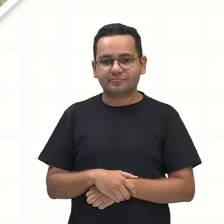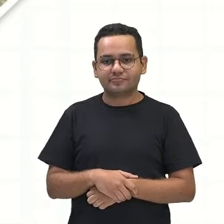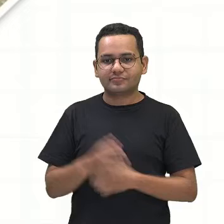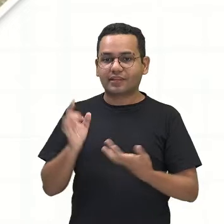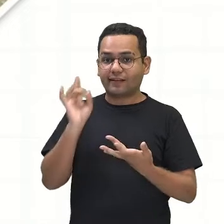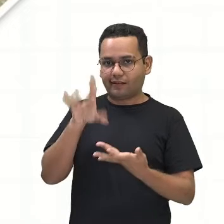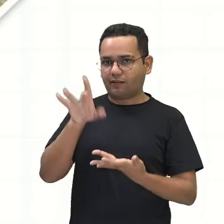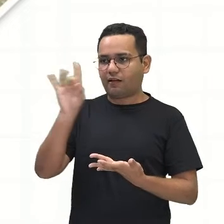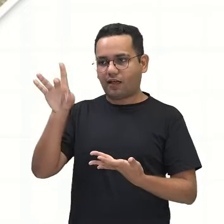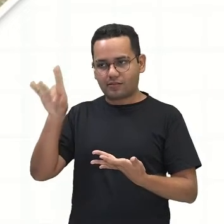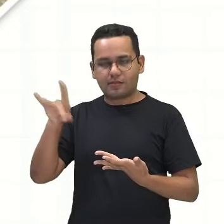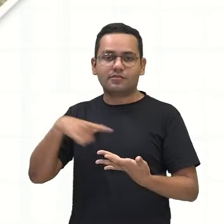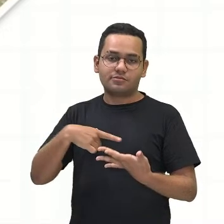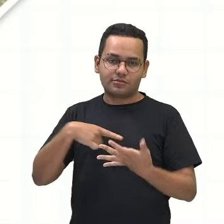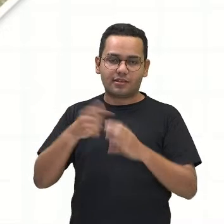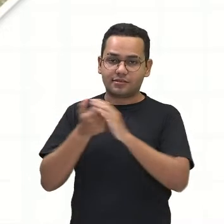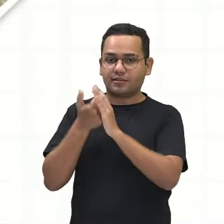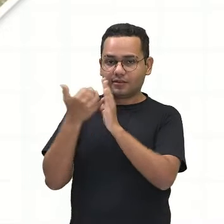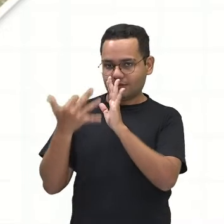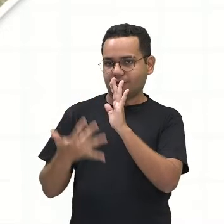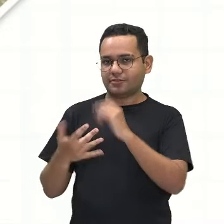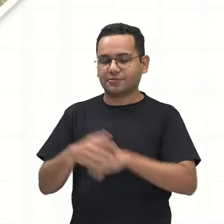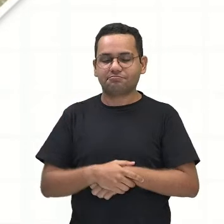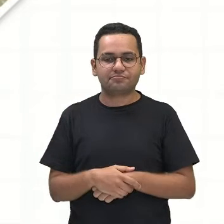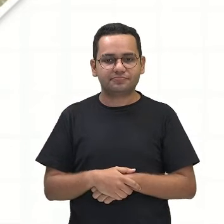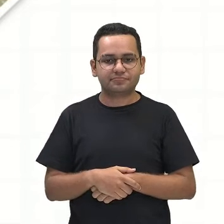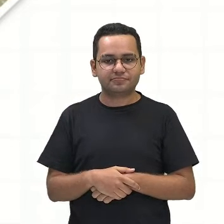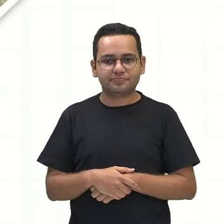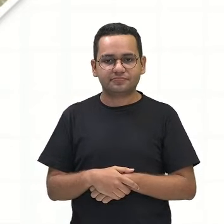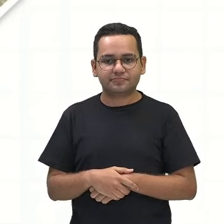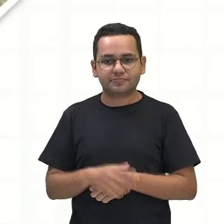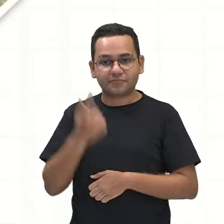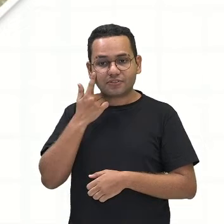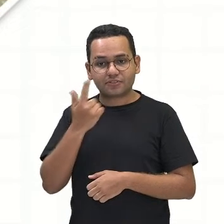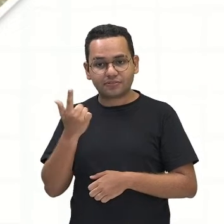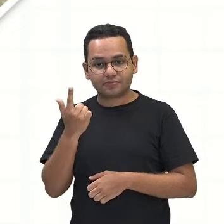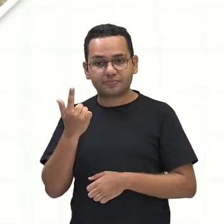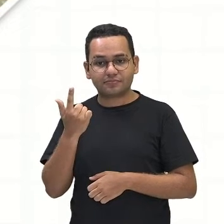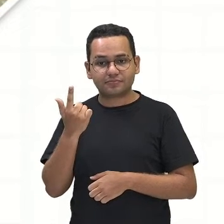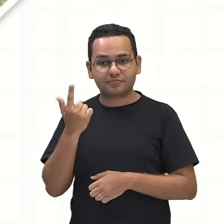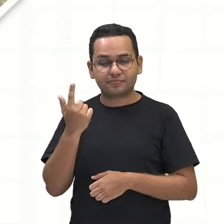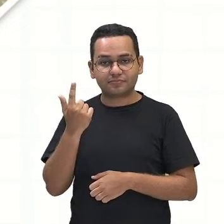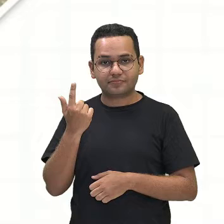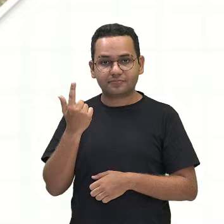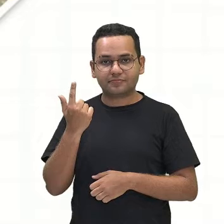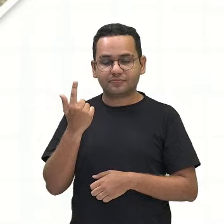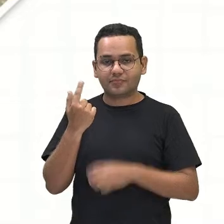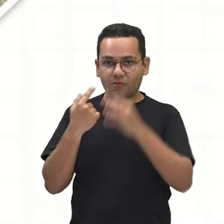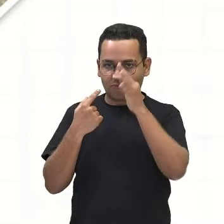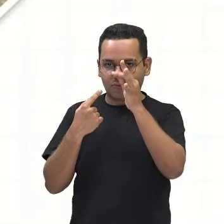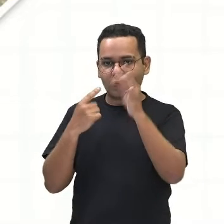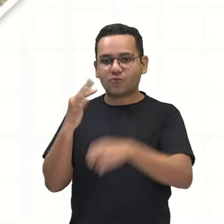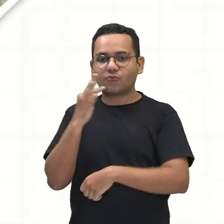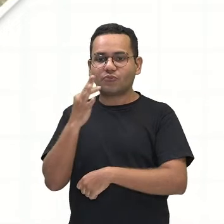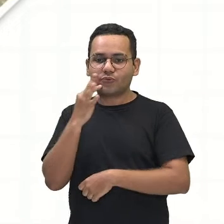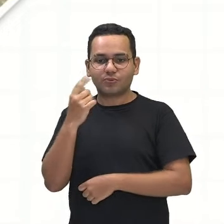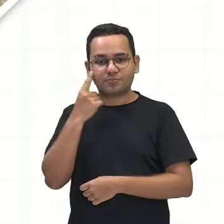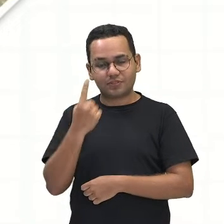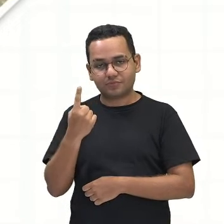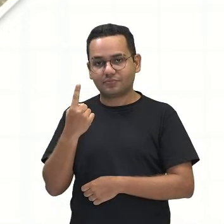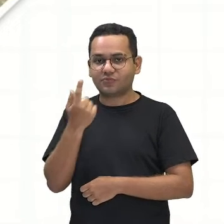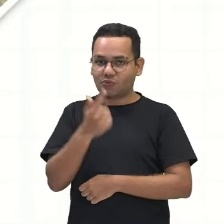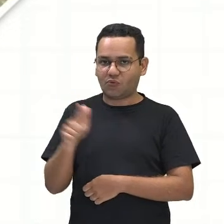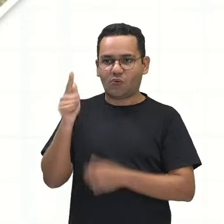maracujá está aqui basicamente representado a flor do jambeiro e também da manga, né? Então,